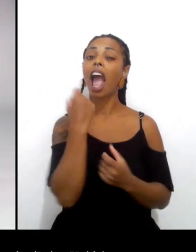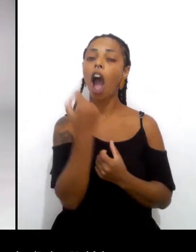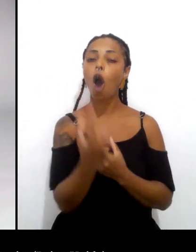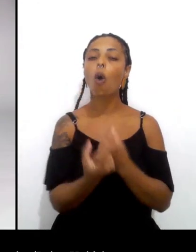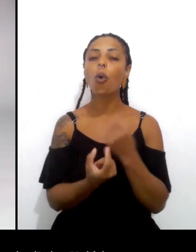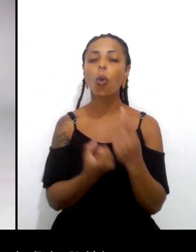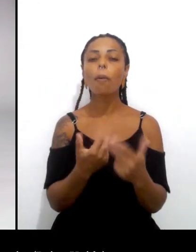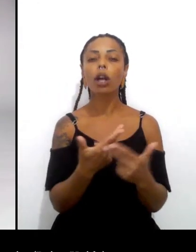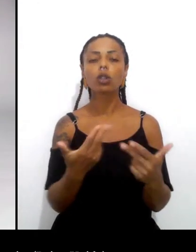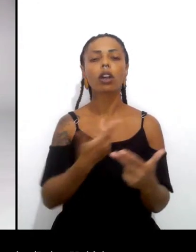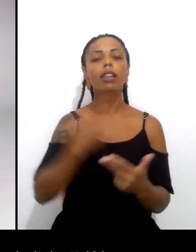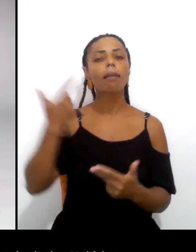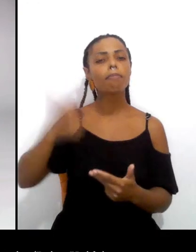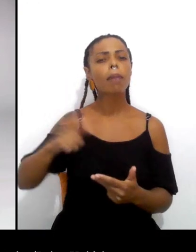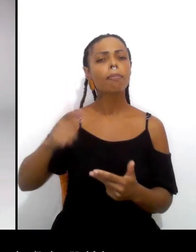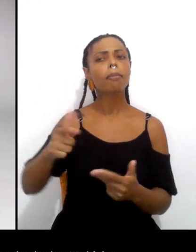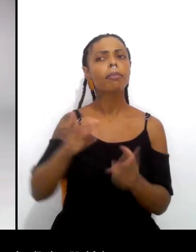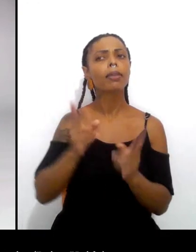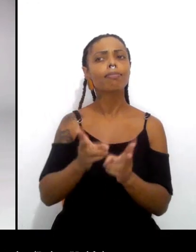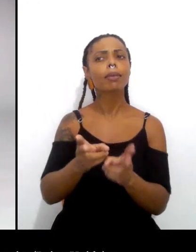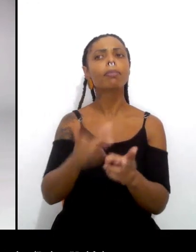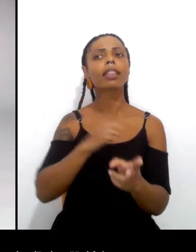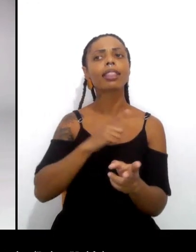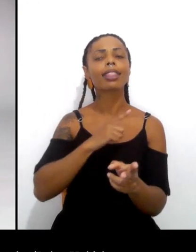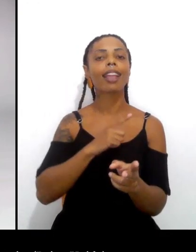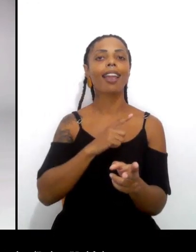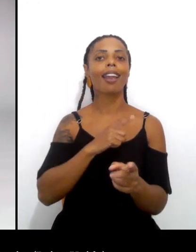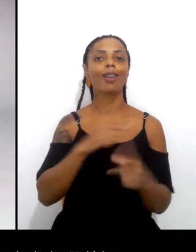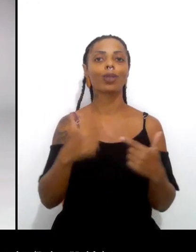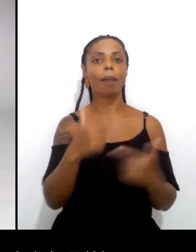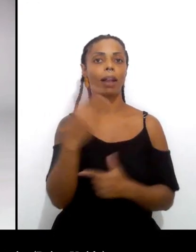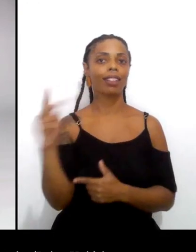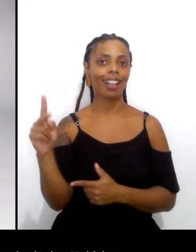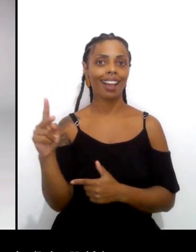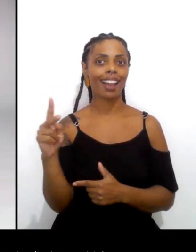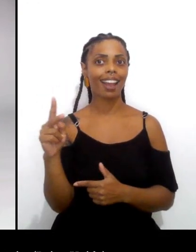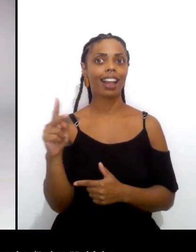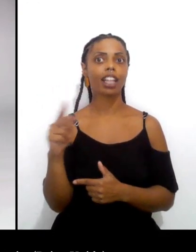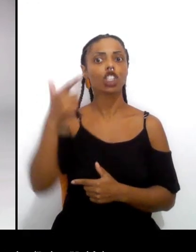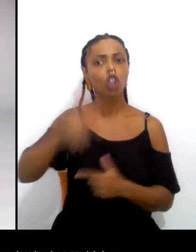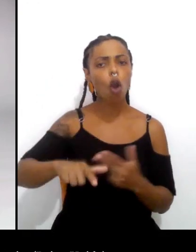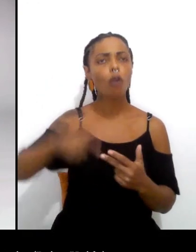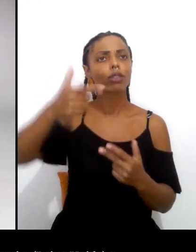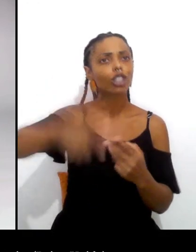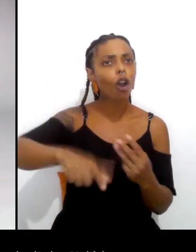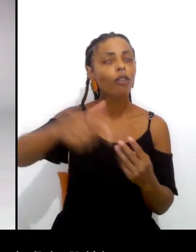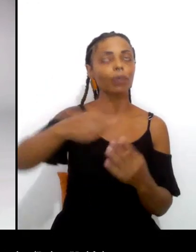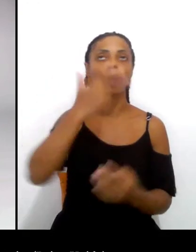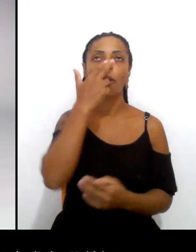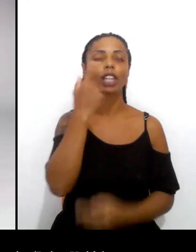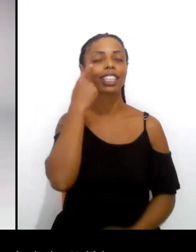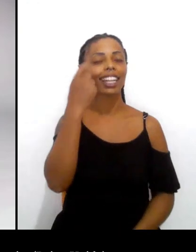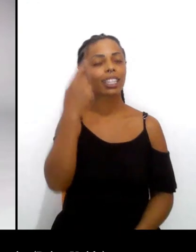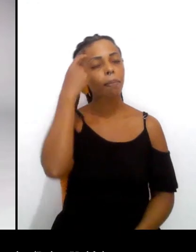repetidas muitas imagens que voltam a aparecer eu acho interessante